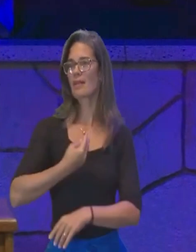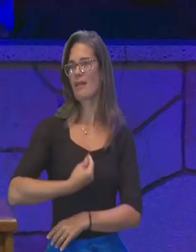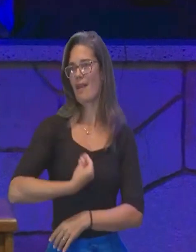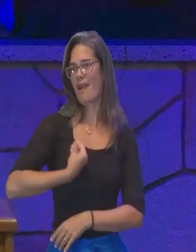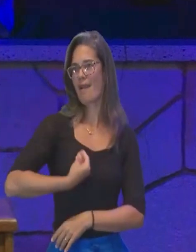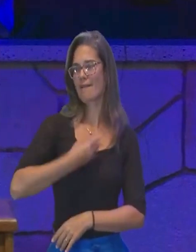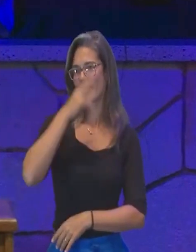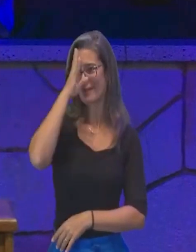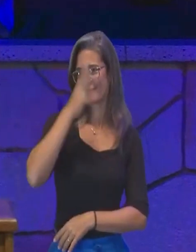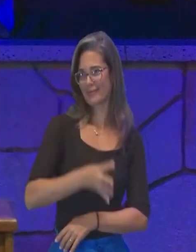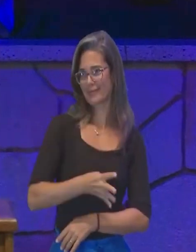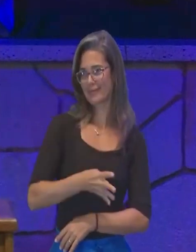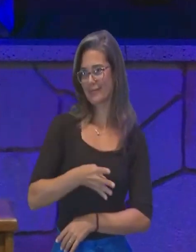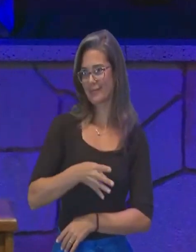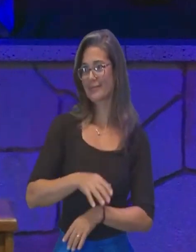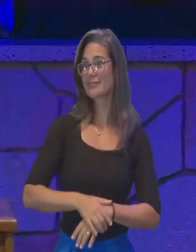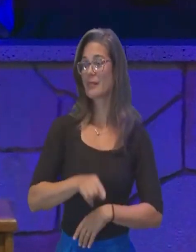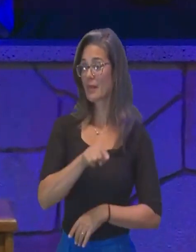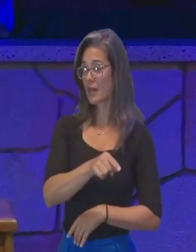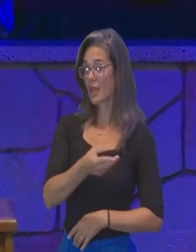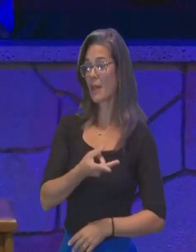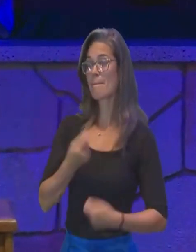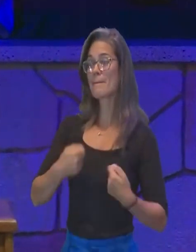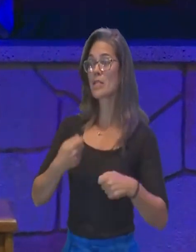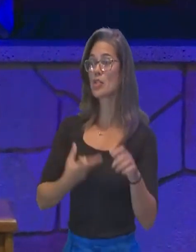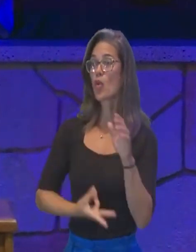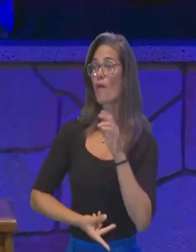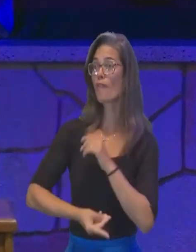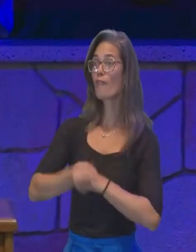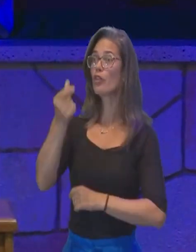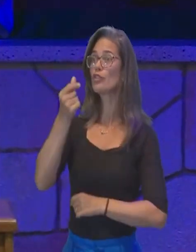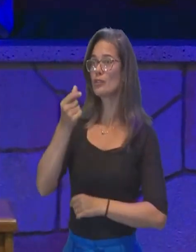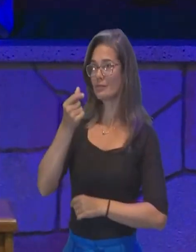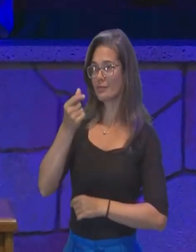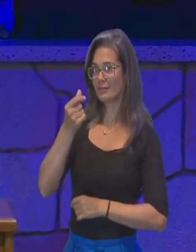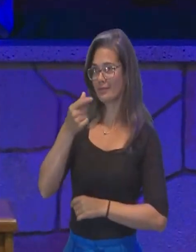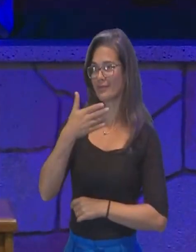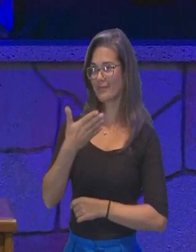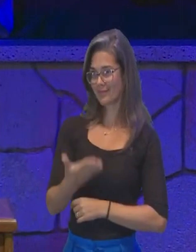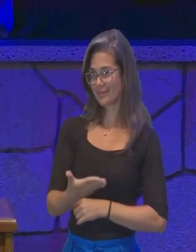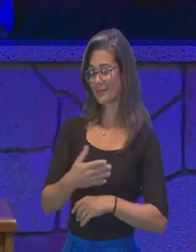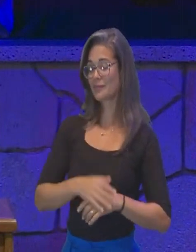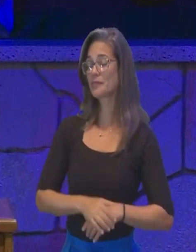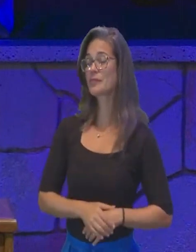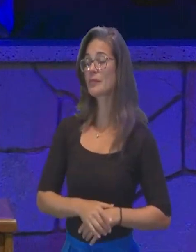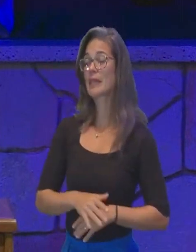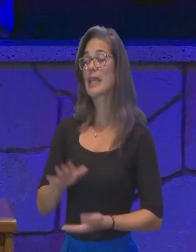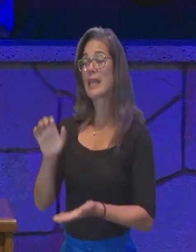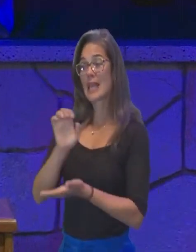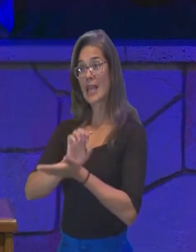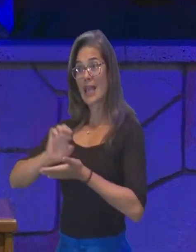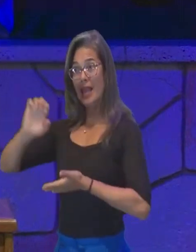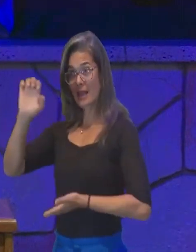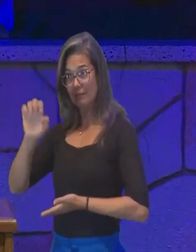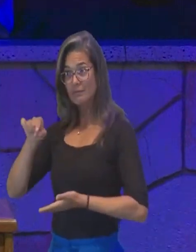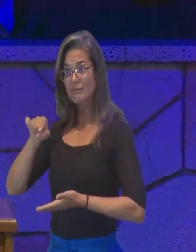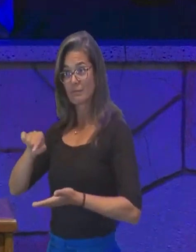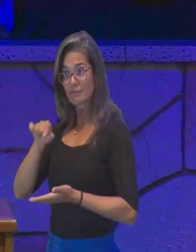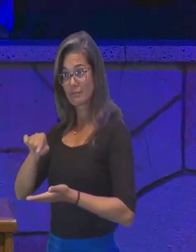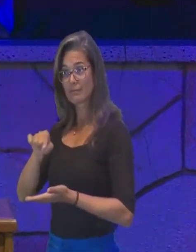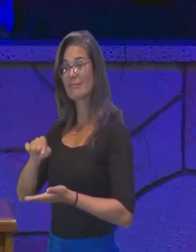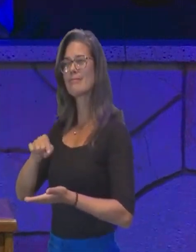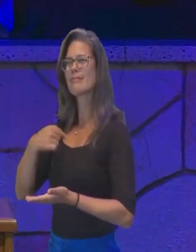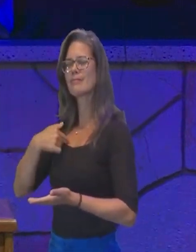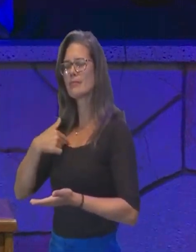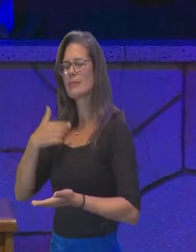se assentou debaixo de um zimbro, e pediu para si a morte, e disse: basta, toma, ó Senhor, a minha